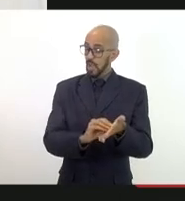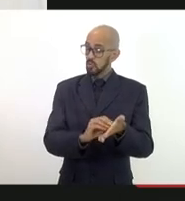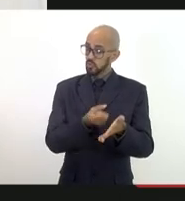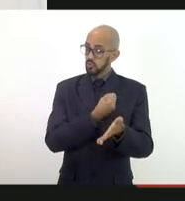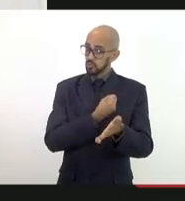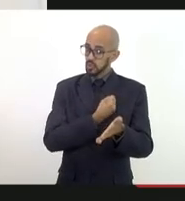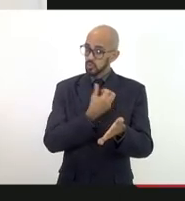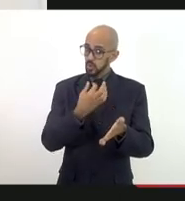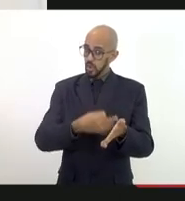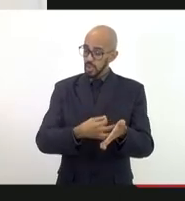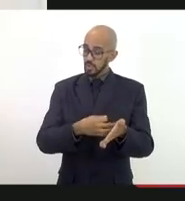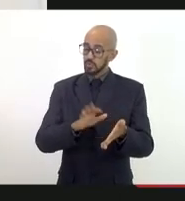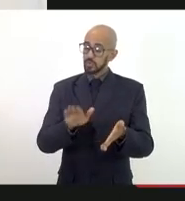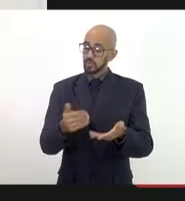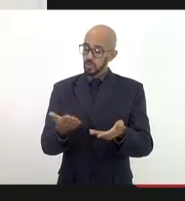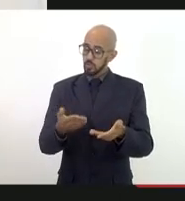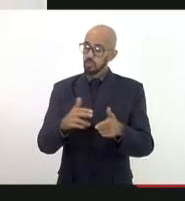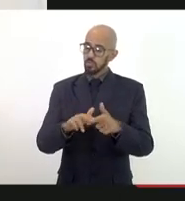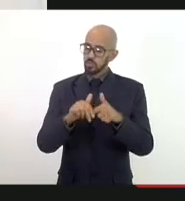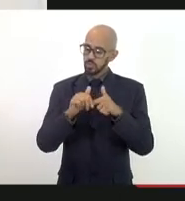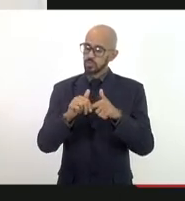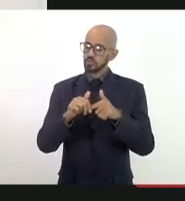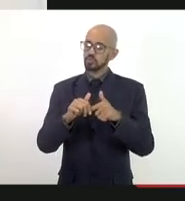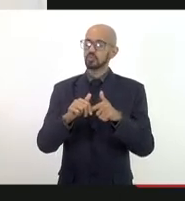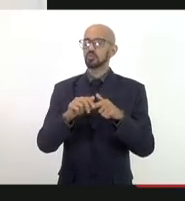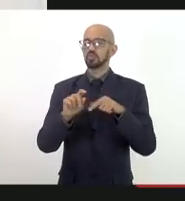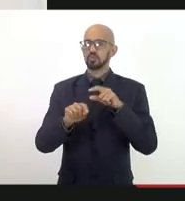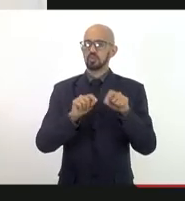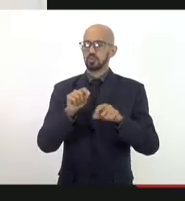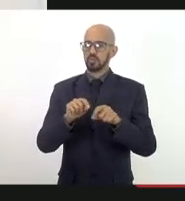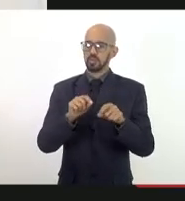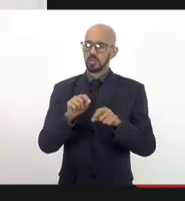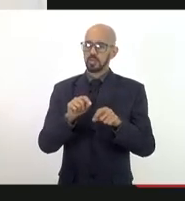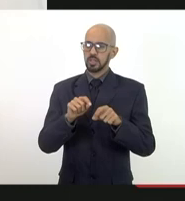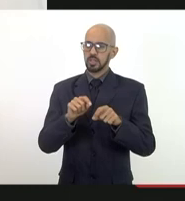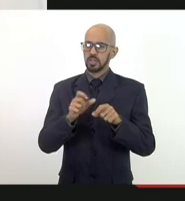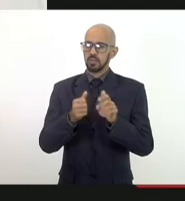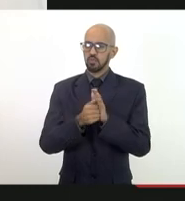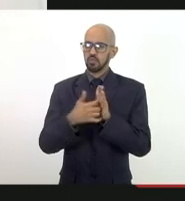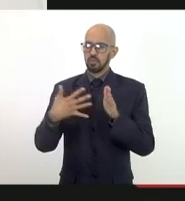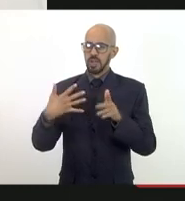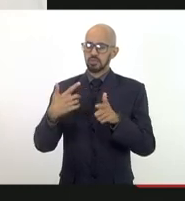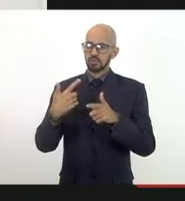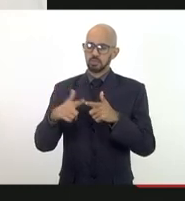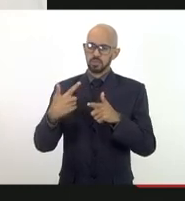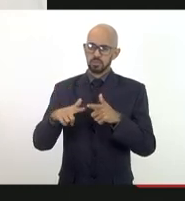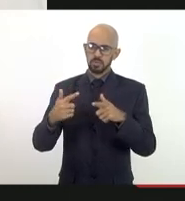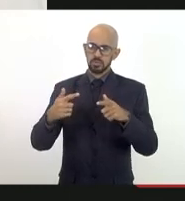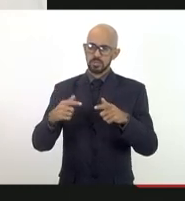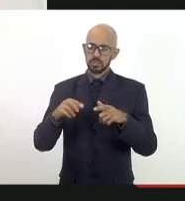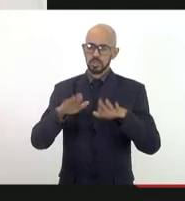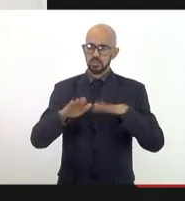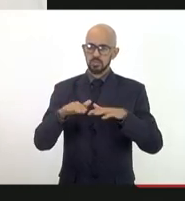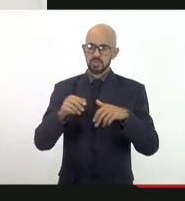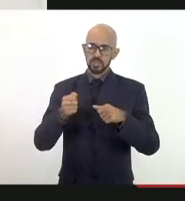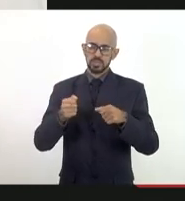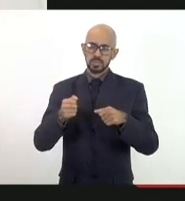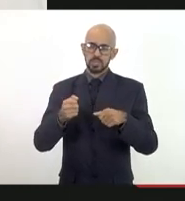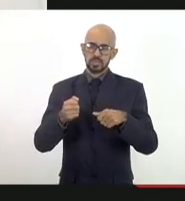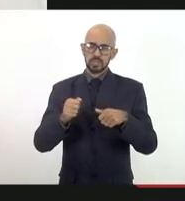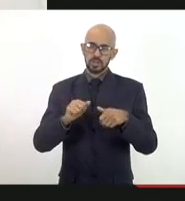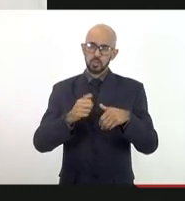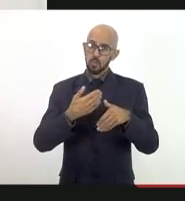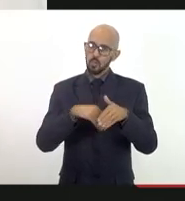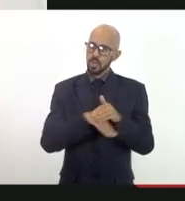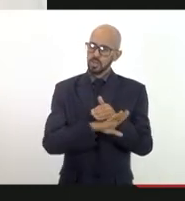imagino, e gostaria de estar enganada, que muitos casos devem estar sendo represados ou subnotificados.